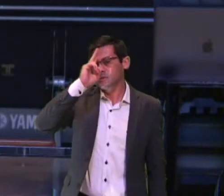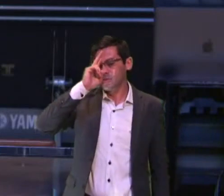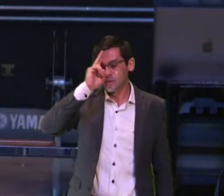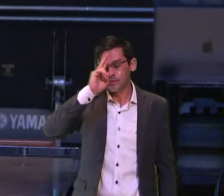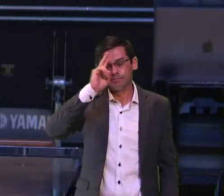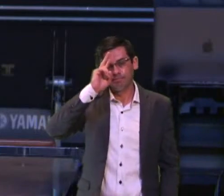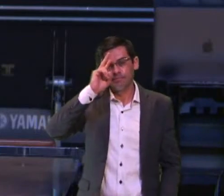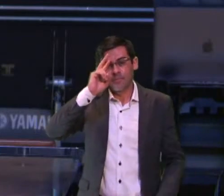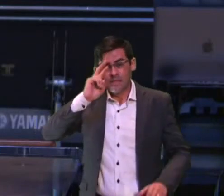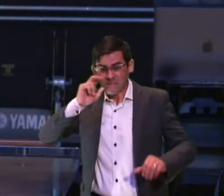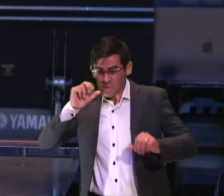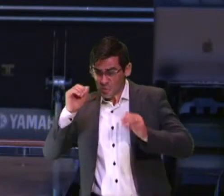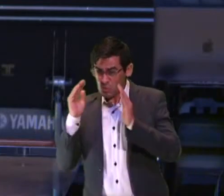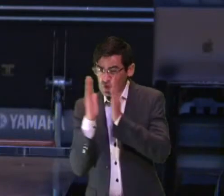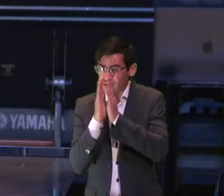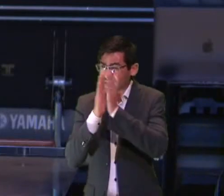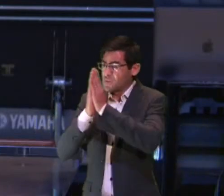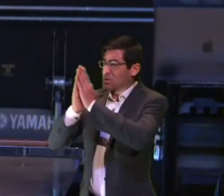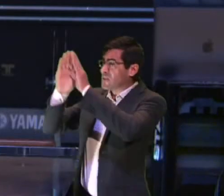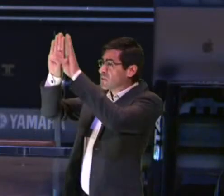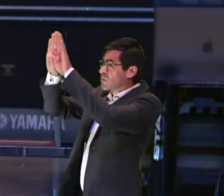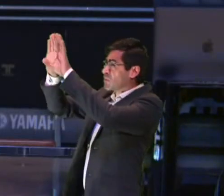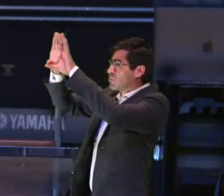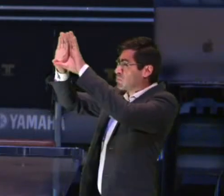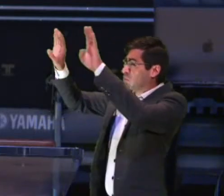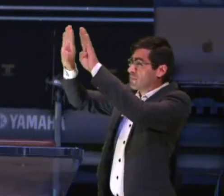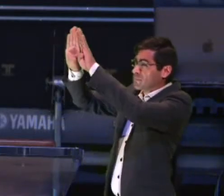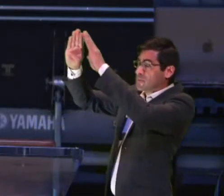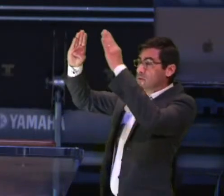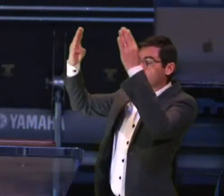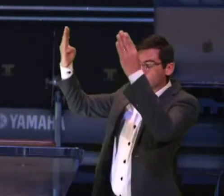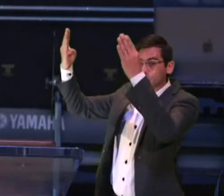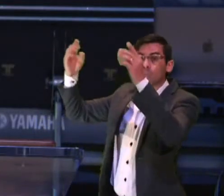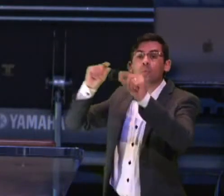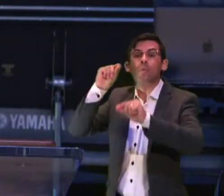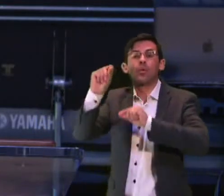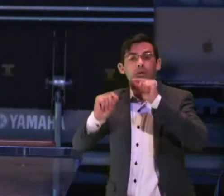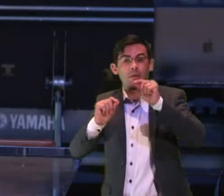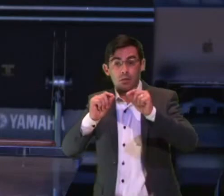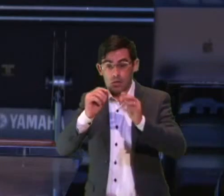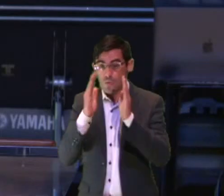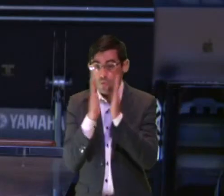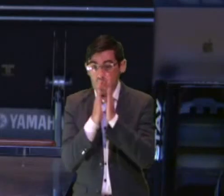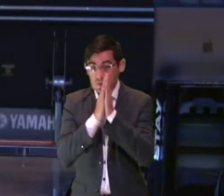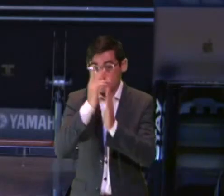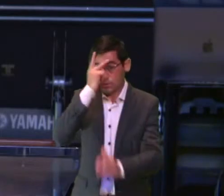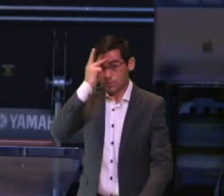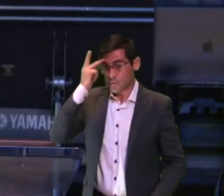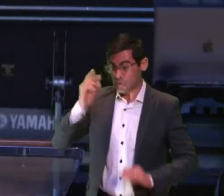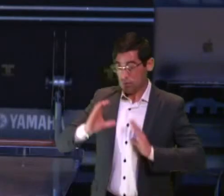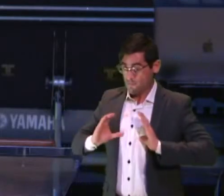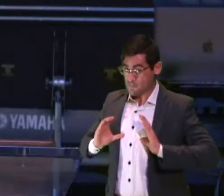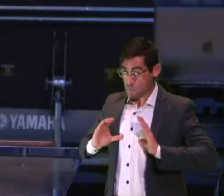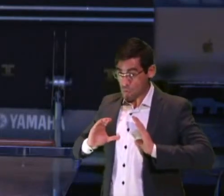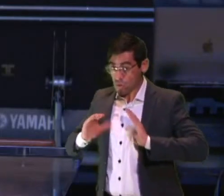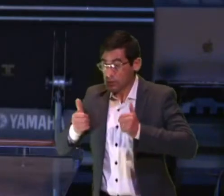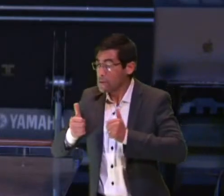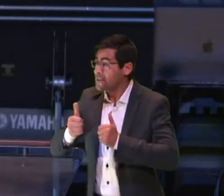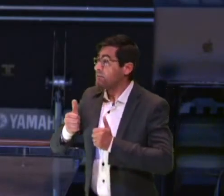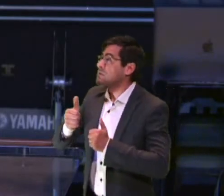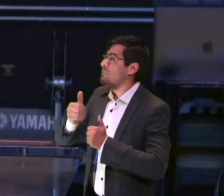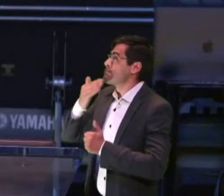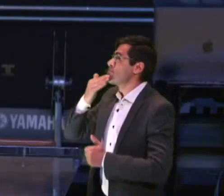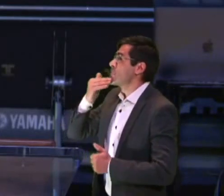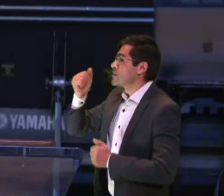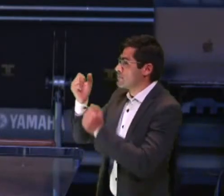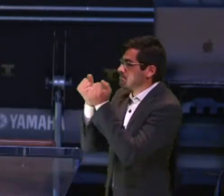que move os céus, também a oração daqueles que têm ousadia de pedir milagres.